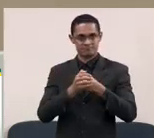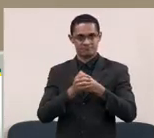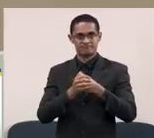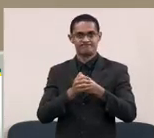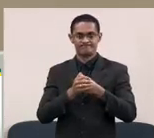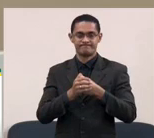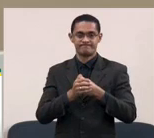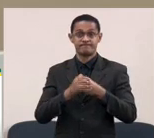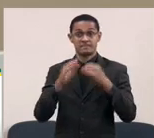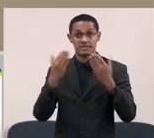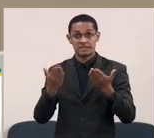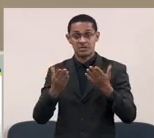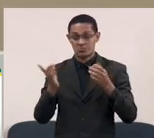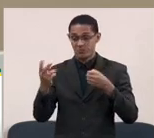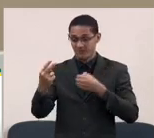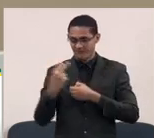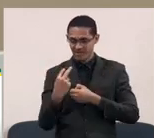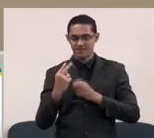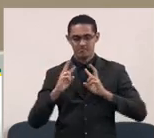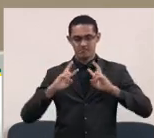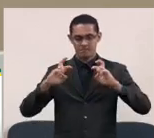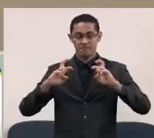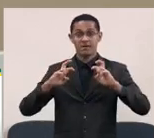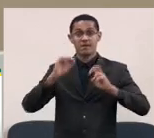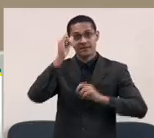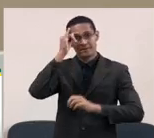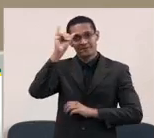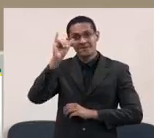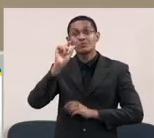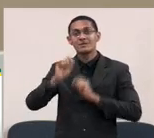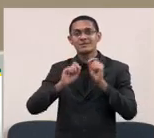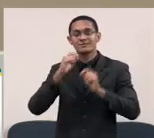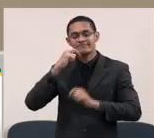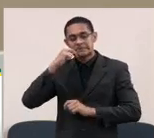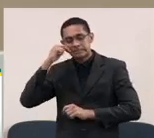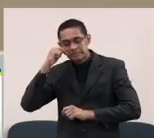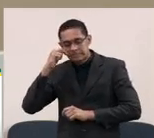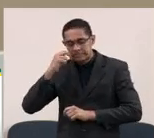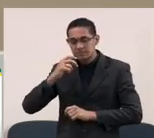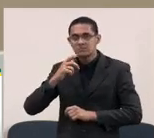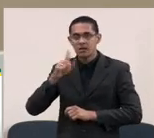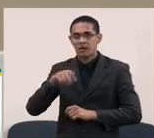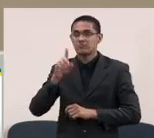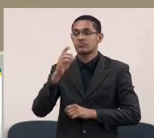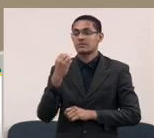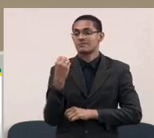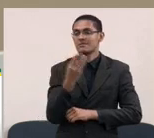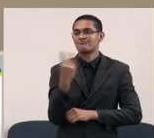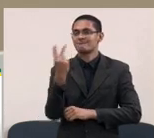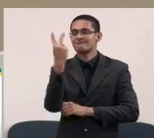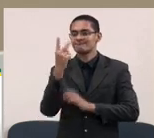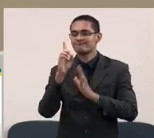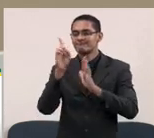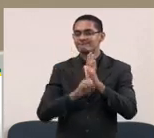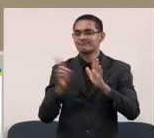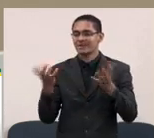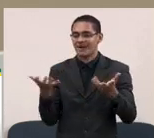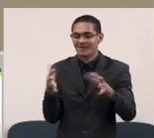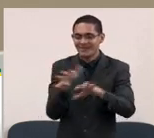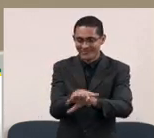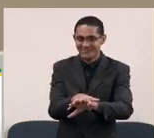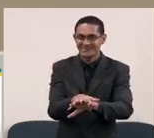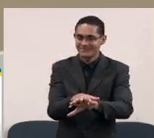deputada Tamaneri, evitar o constrangimento e garantir a inclusão dessas pessoas. O que nós